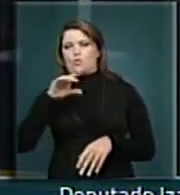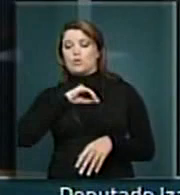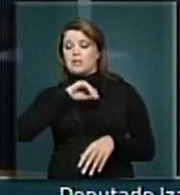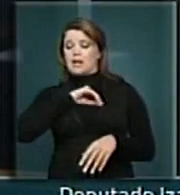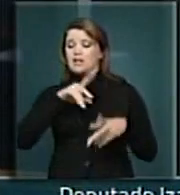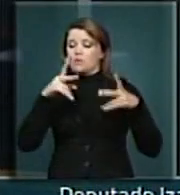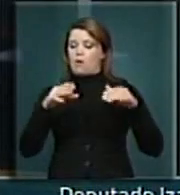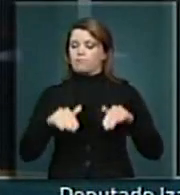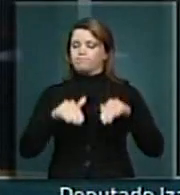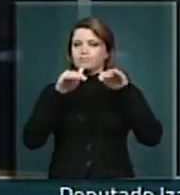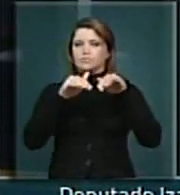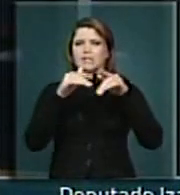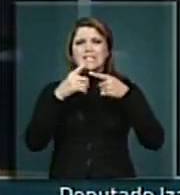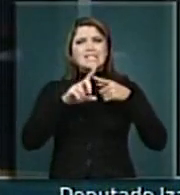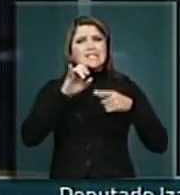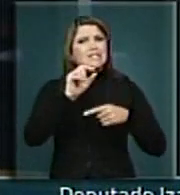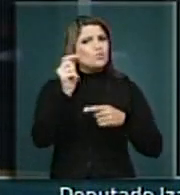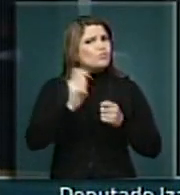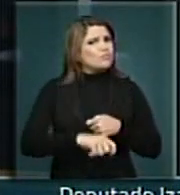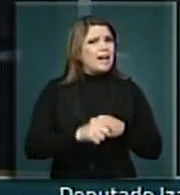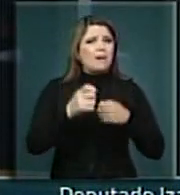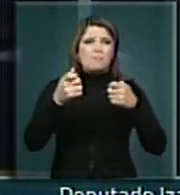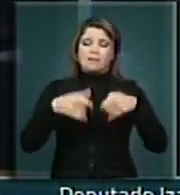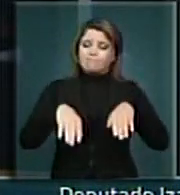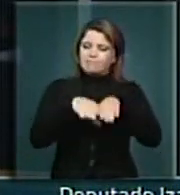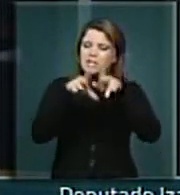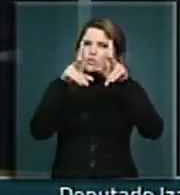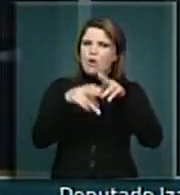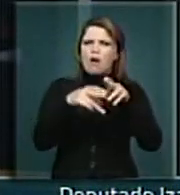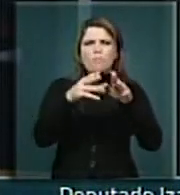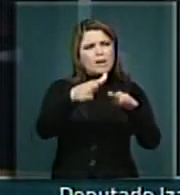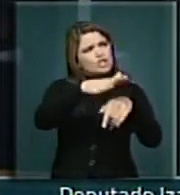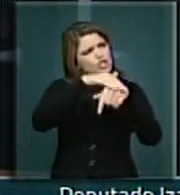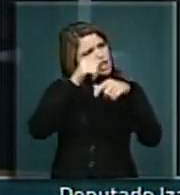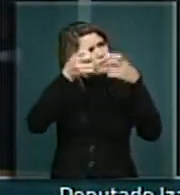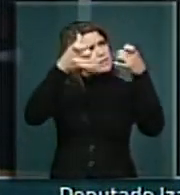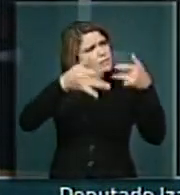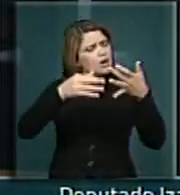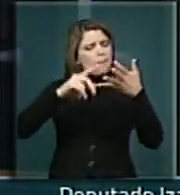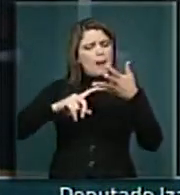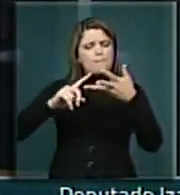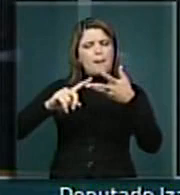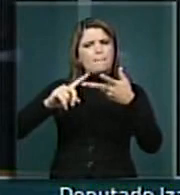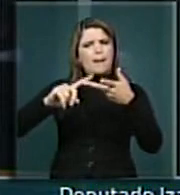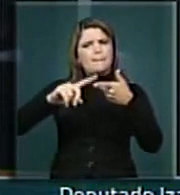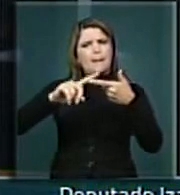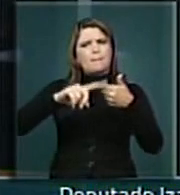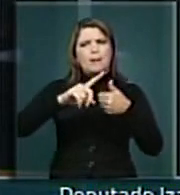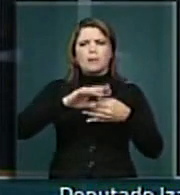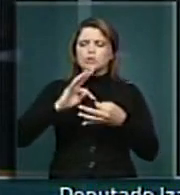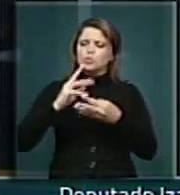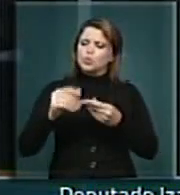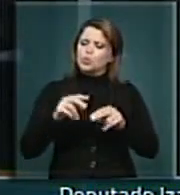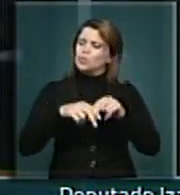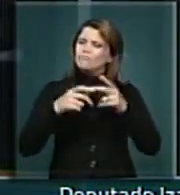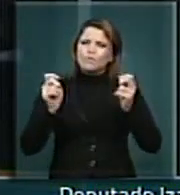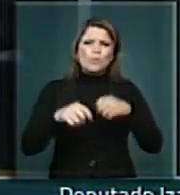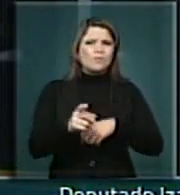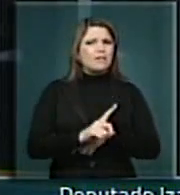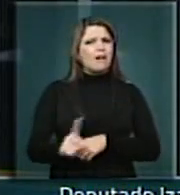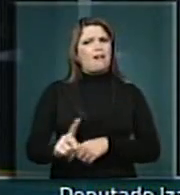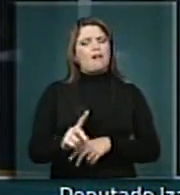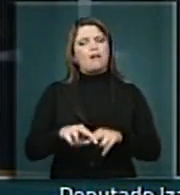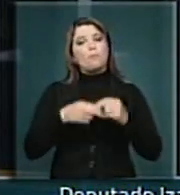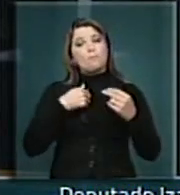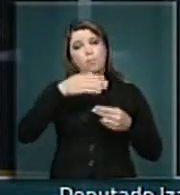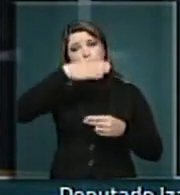Se não tem condição de cumprir, que os chame, que justifique, mas não pode acontecer isso, de não os recebê-lo.